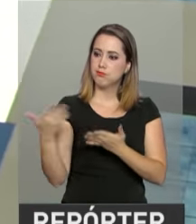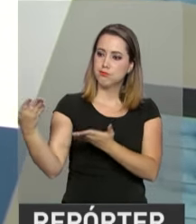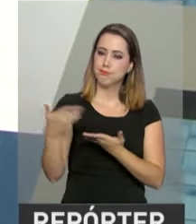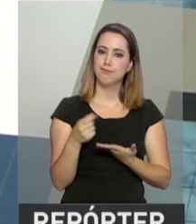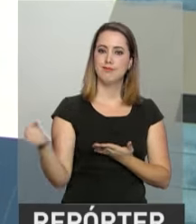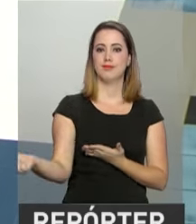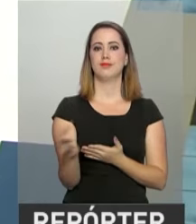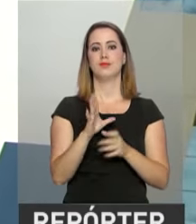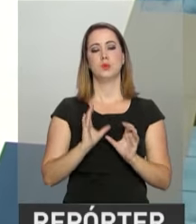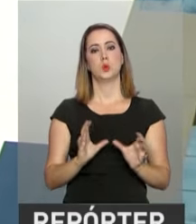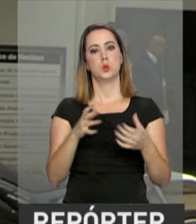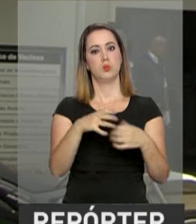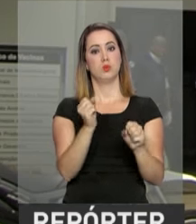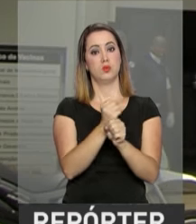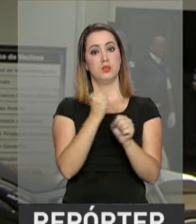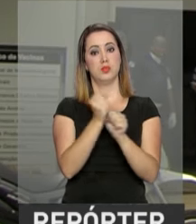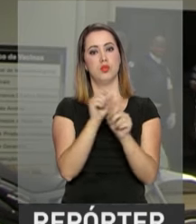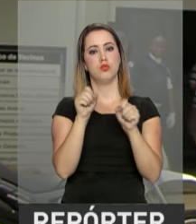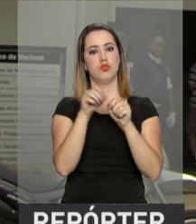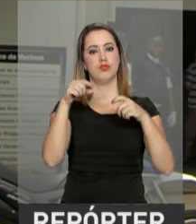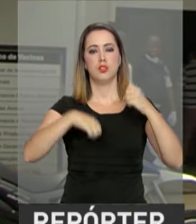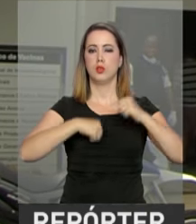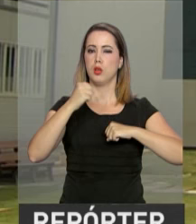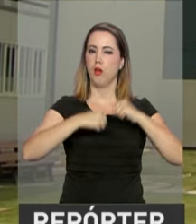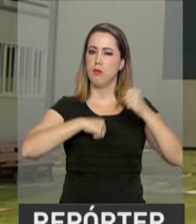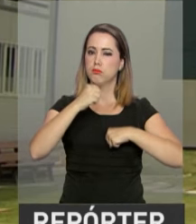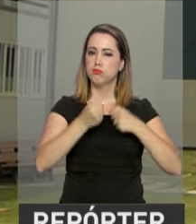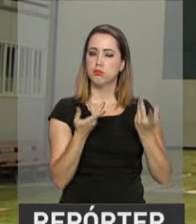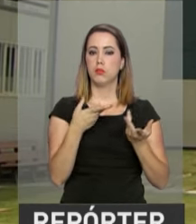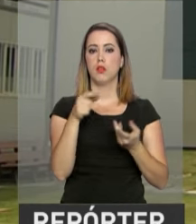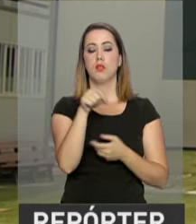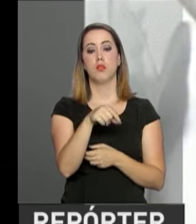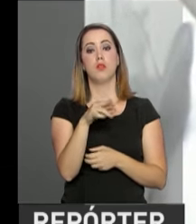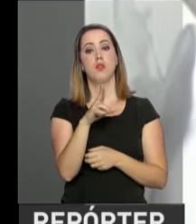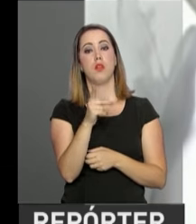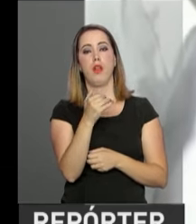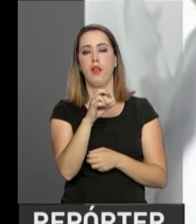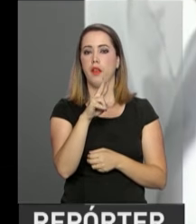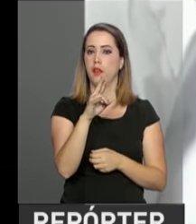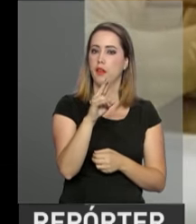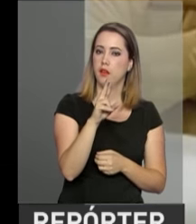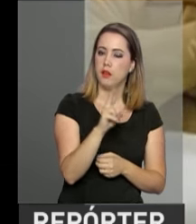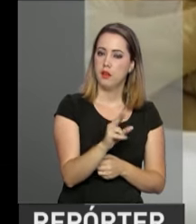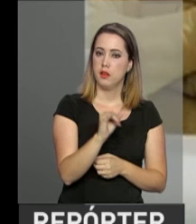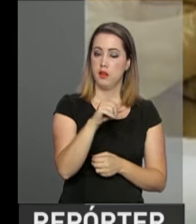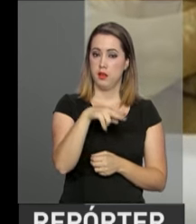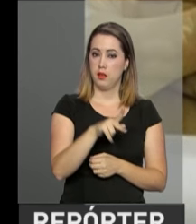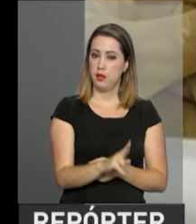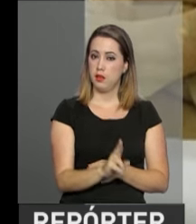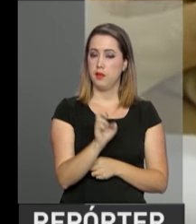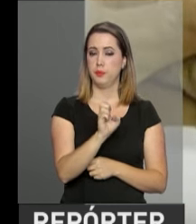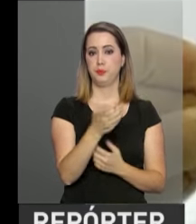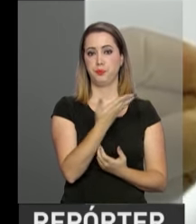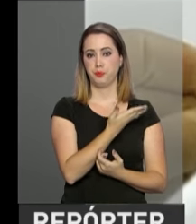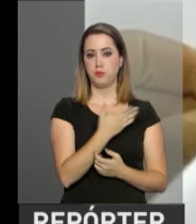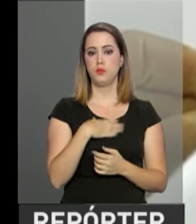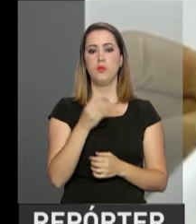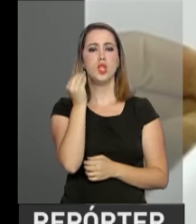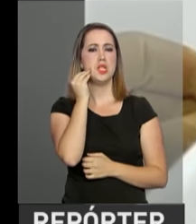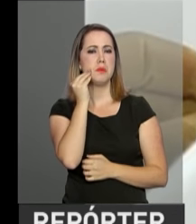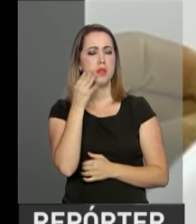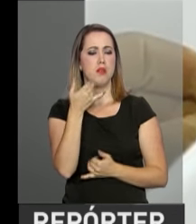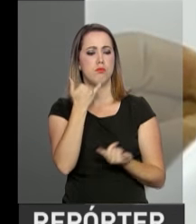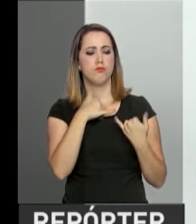pela nova unidade de produção de insumos e medicamentos o centro henrique pena além disso testes que diagnosticam doenças como hiv